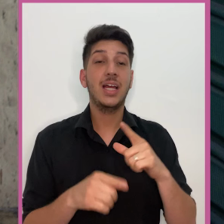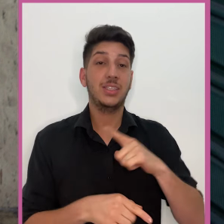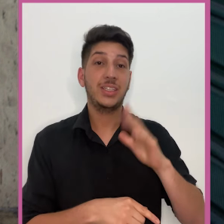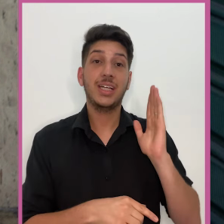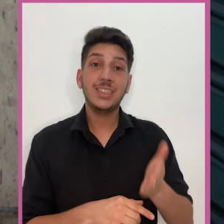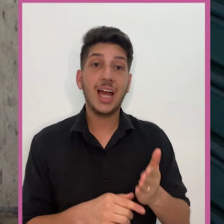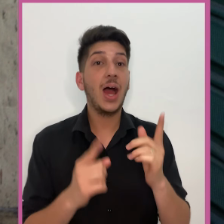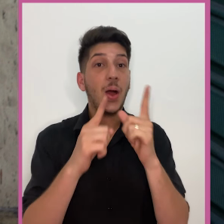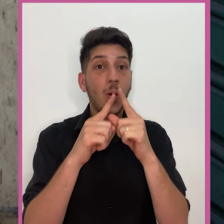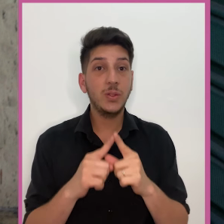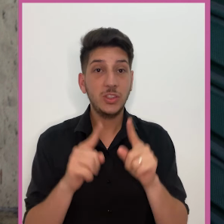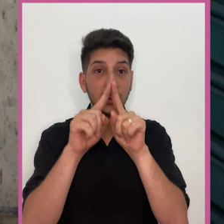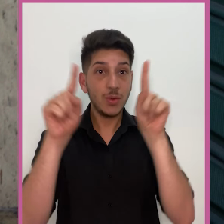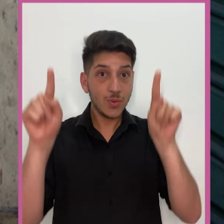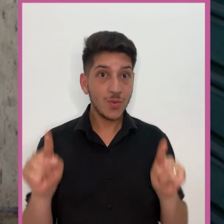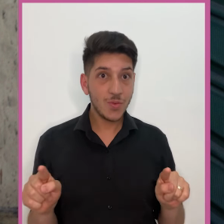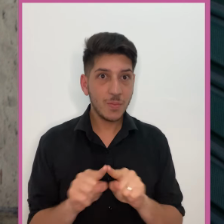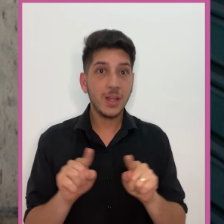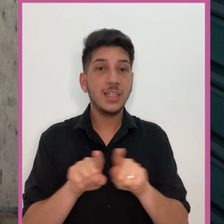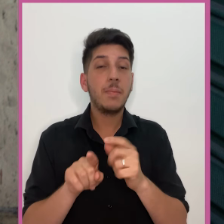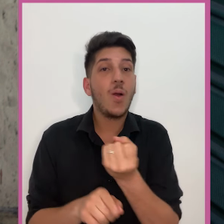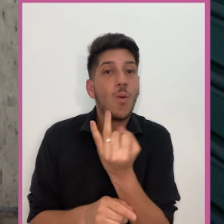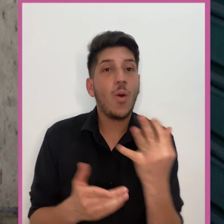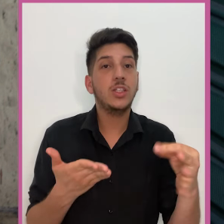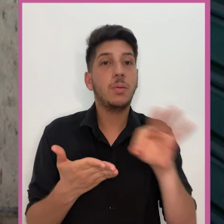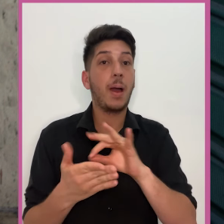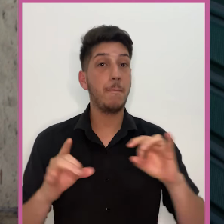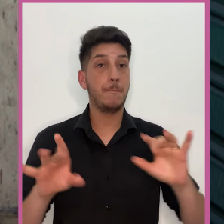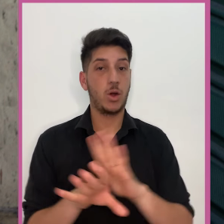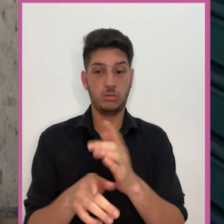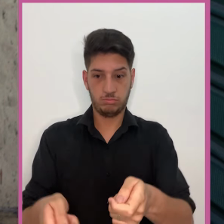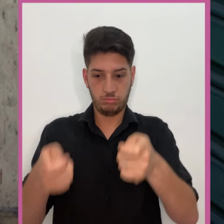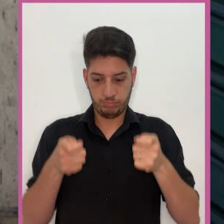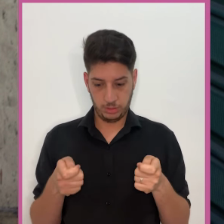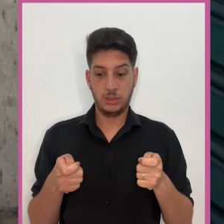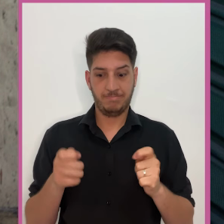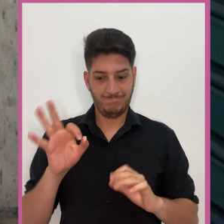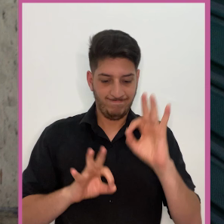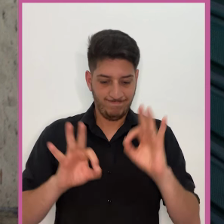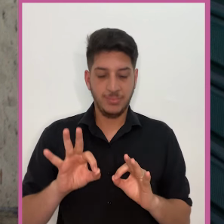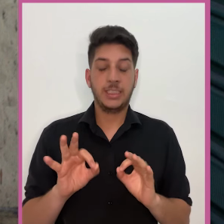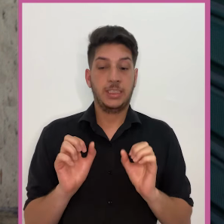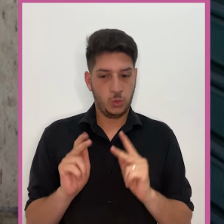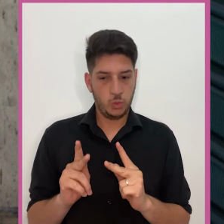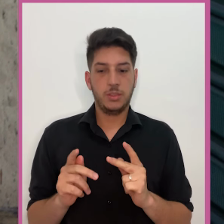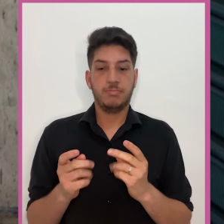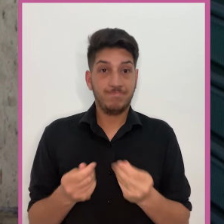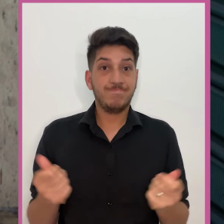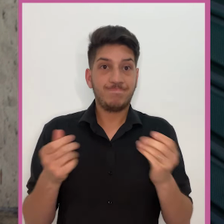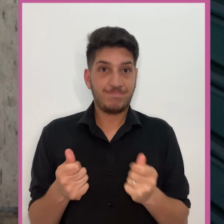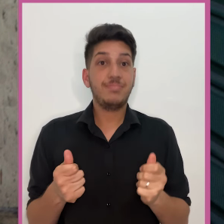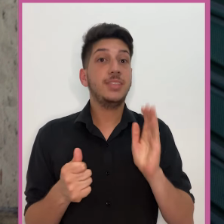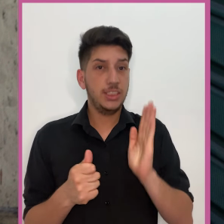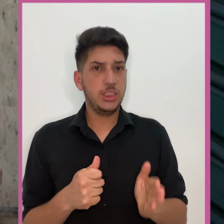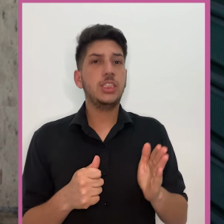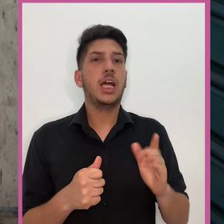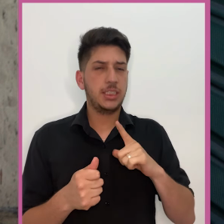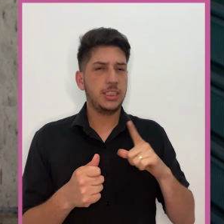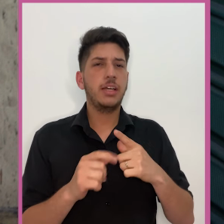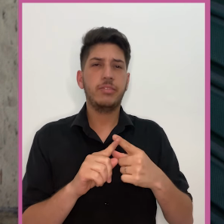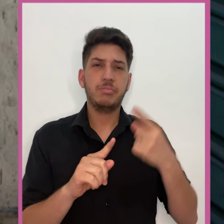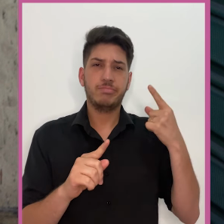veio com formato e número de páginas determinado, né? E por causa disso, e por causa das coisas que a gente já fez, assim, né? A gente já fez